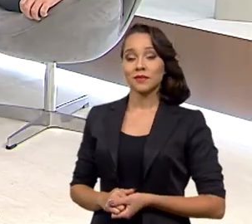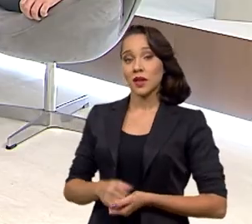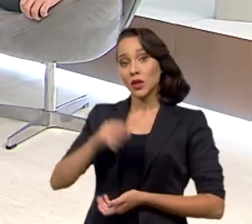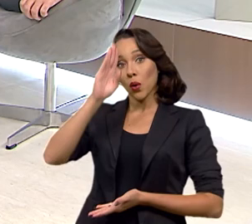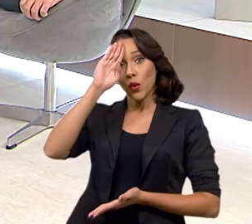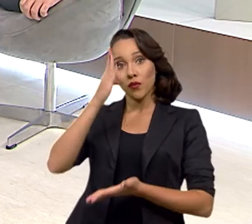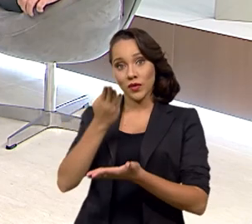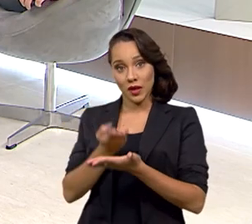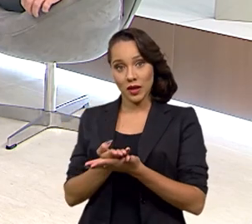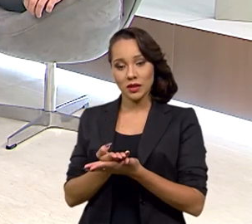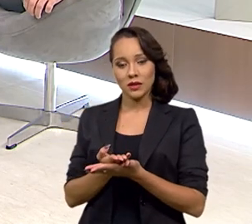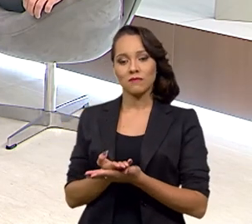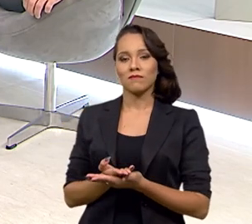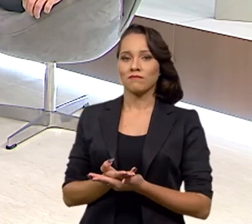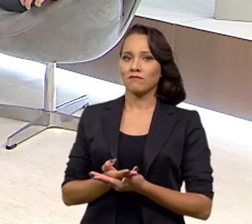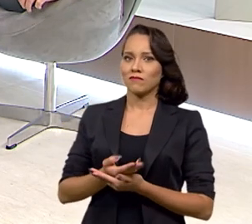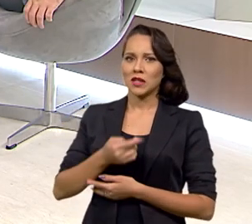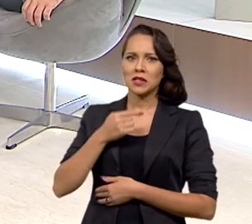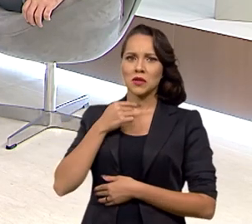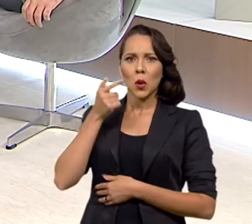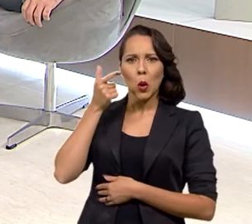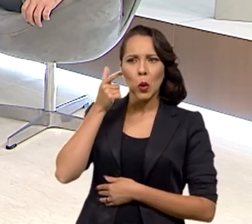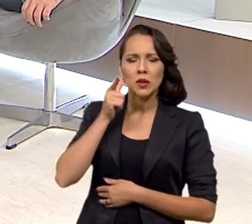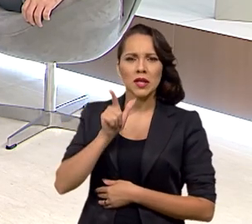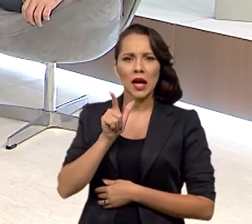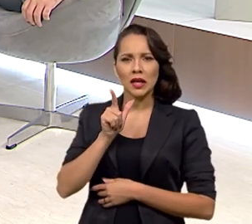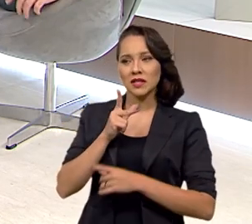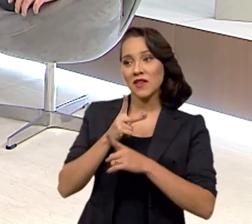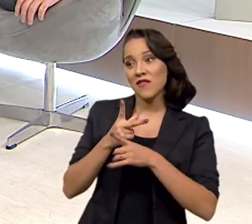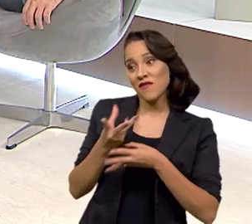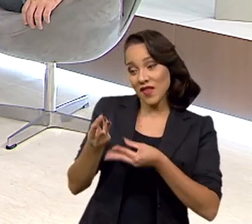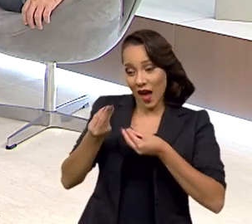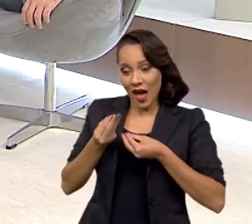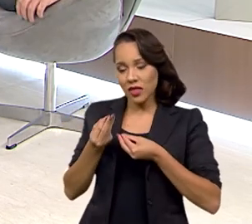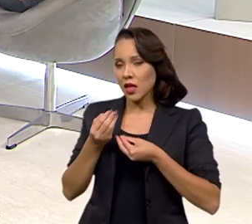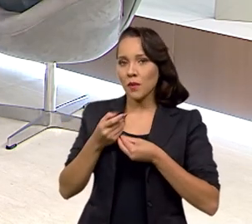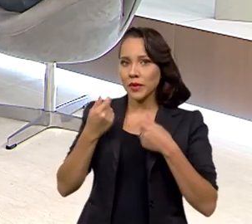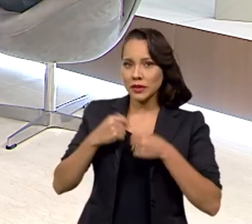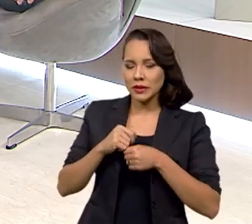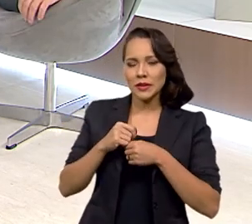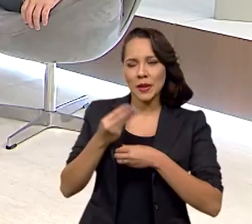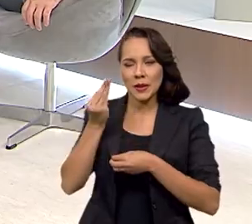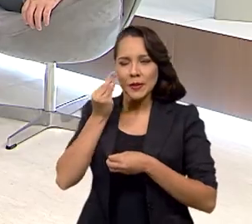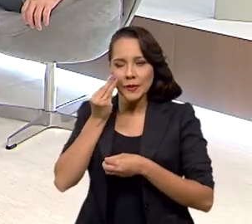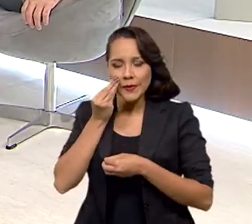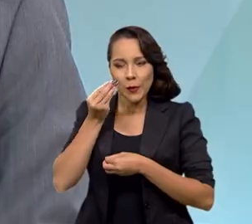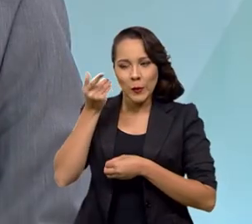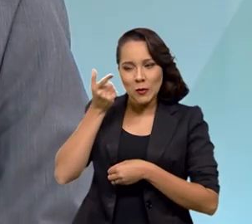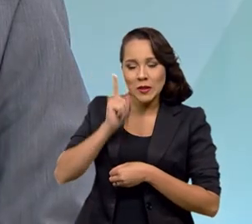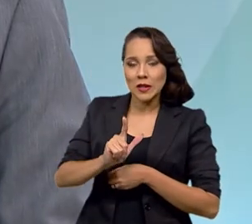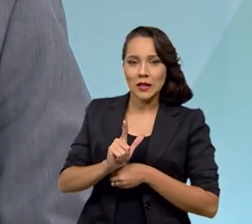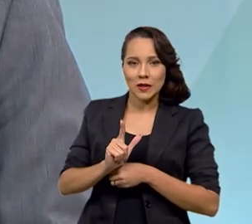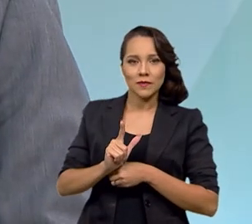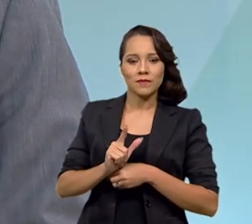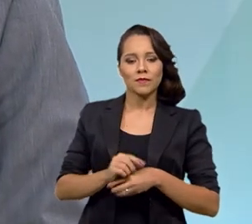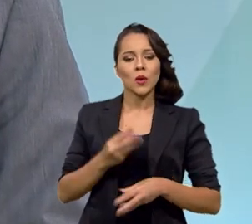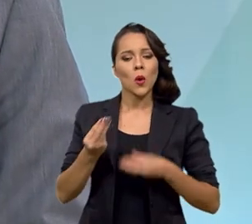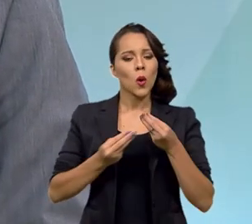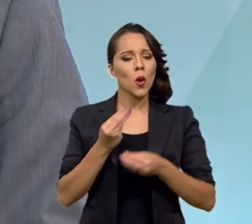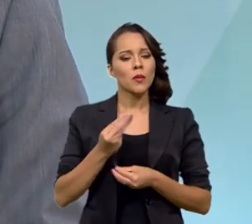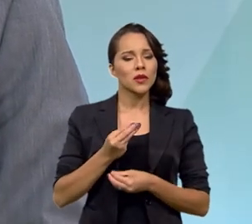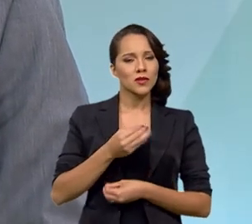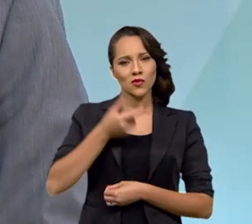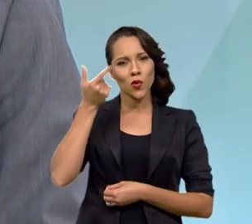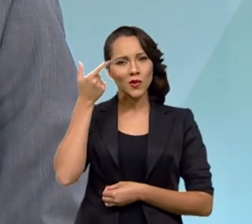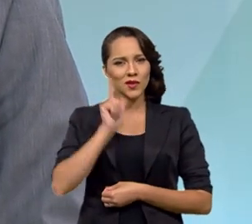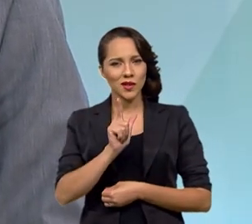confiança não se ganha se conquista e nós confiamos conquistamos a nossa e como é que nós